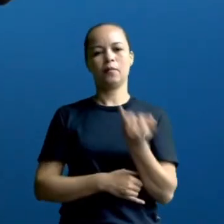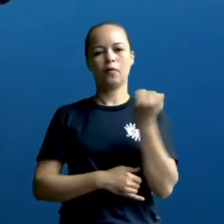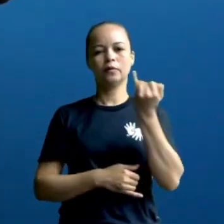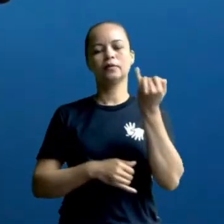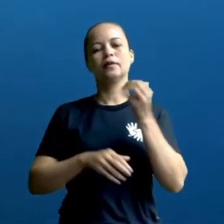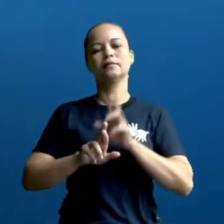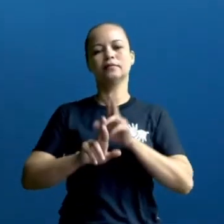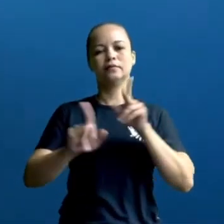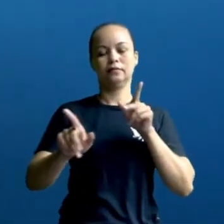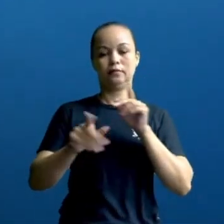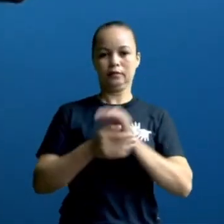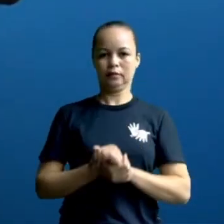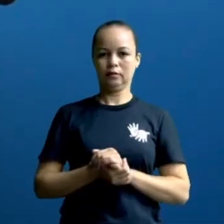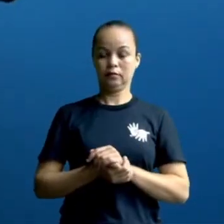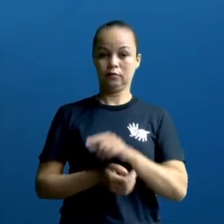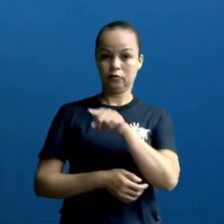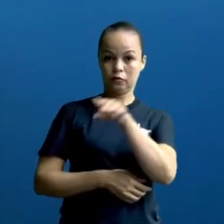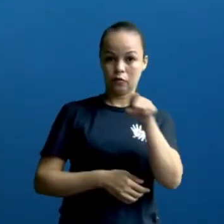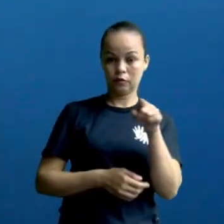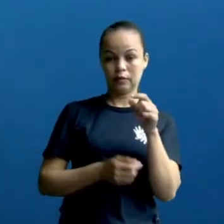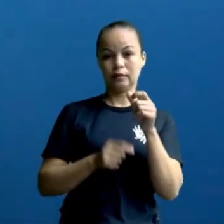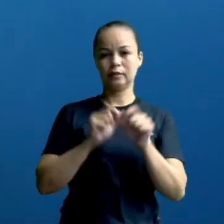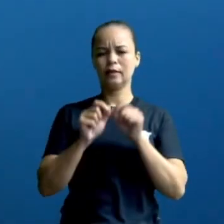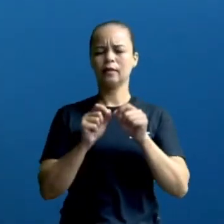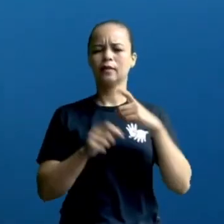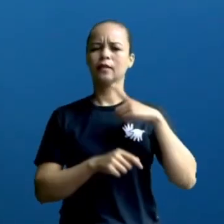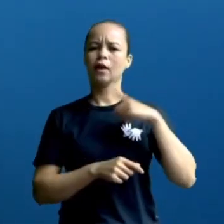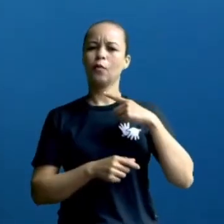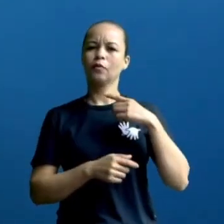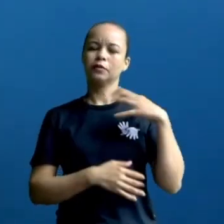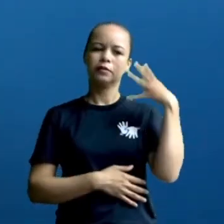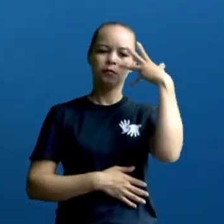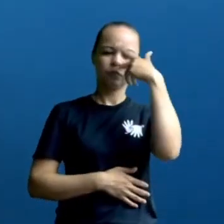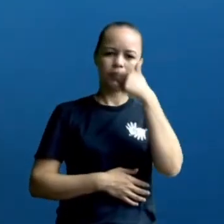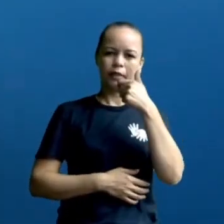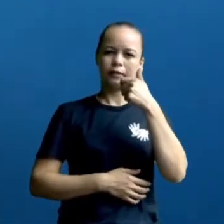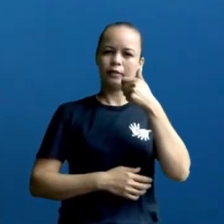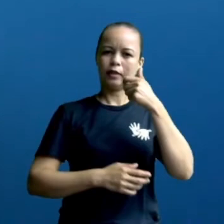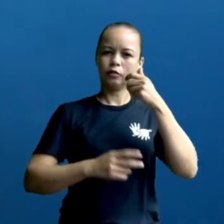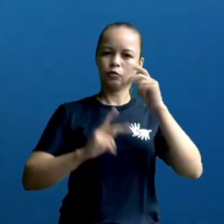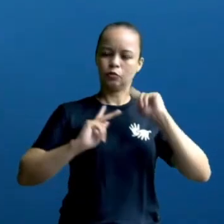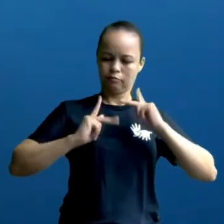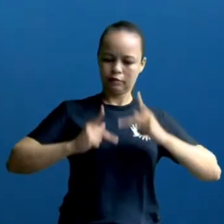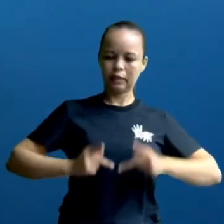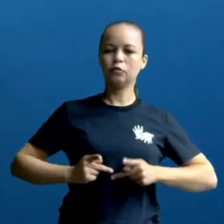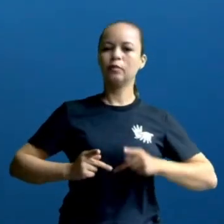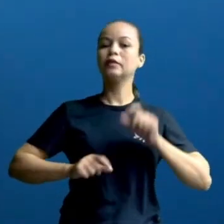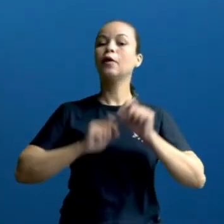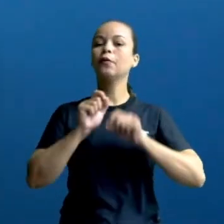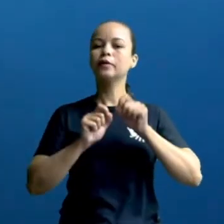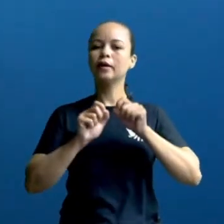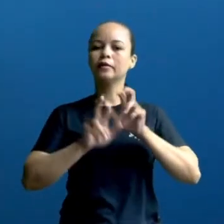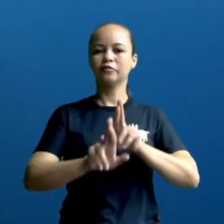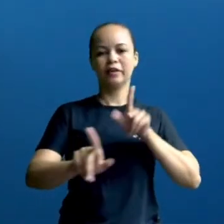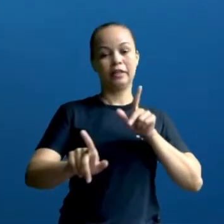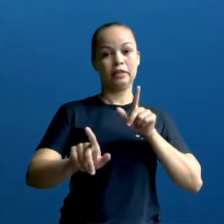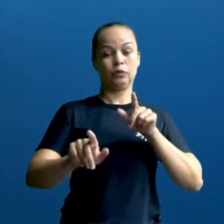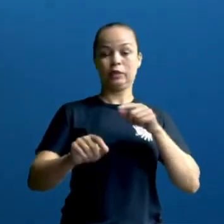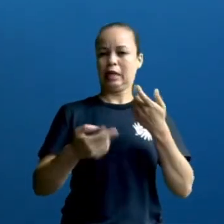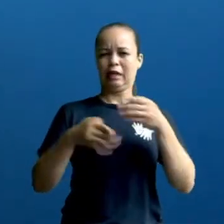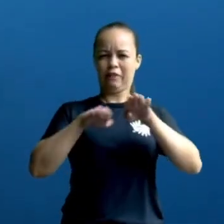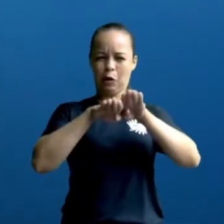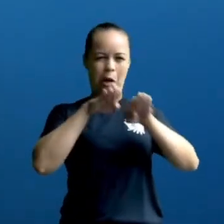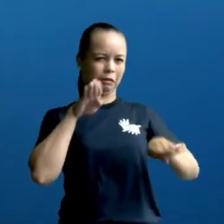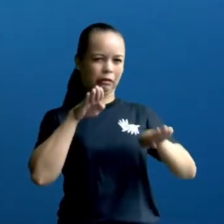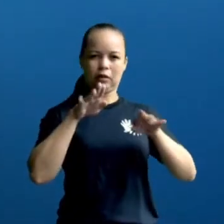E repito, vou ser redundante. Se tem uma coisa que é bonita da espécie humana, é as diferenças. Não tem nada a ver com a